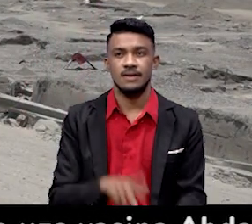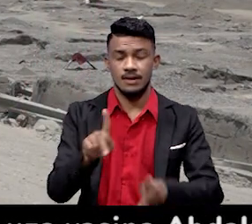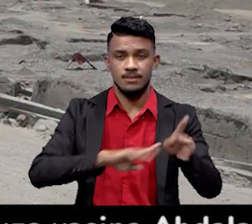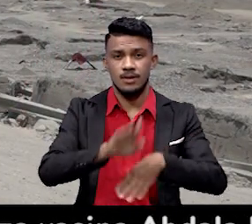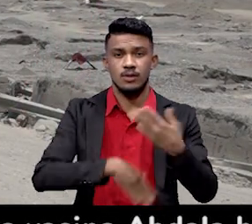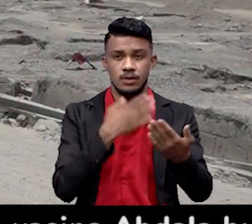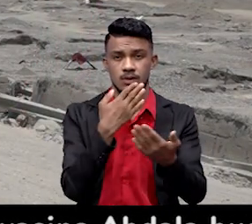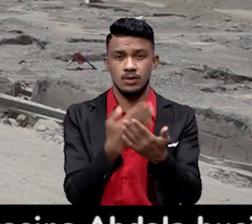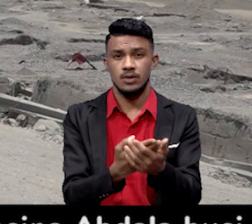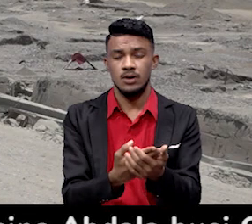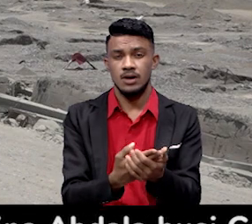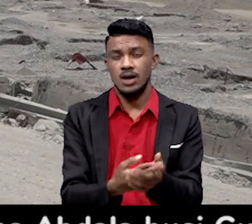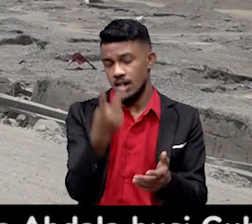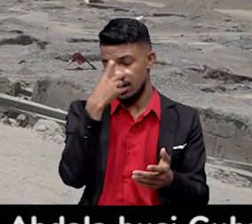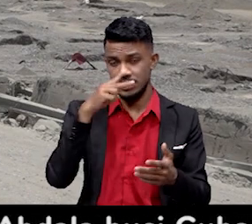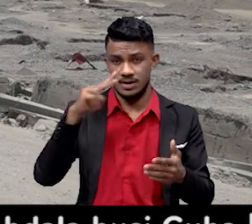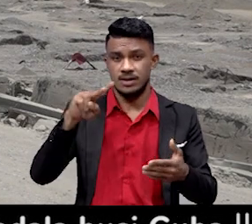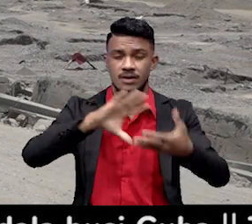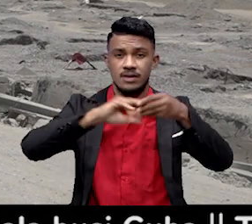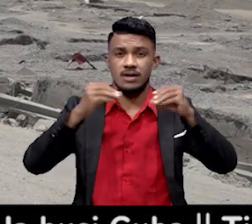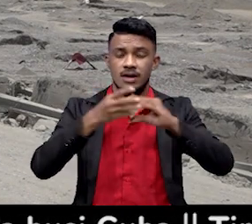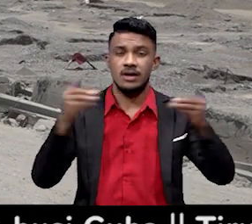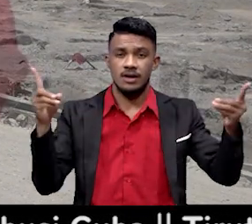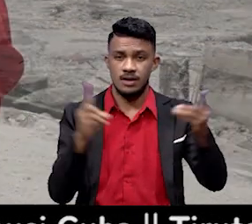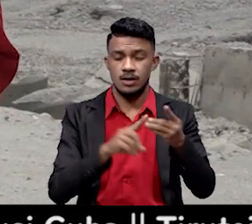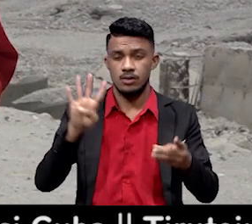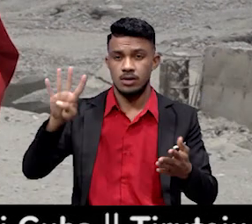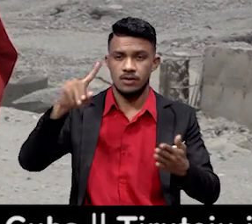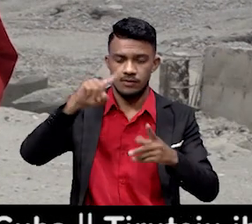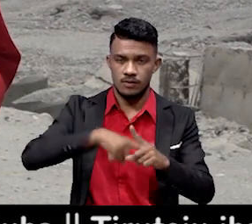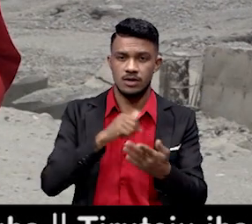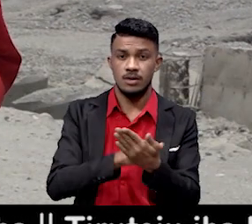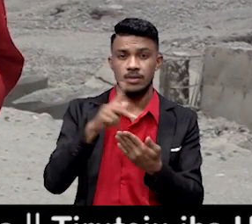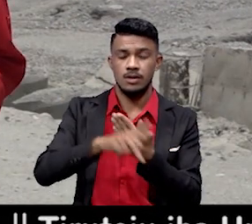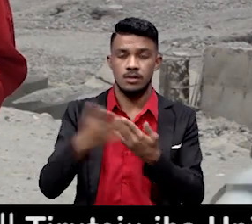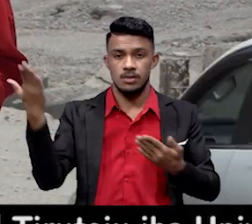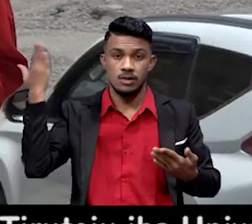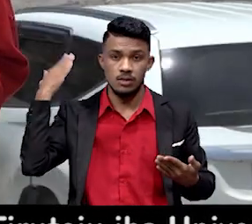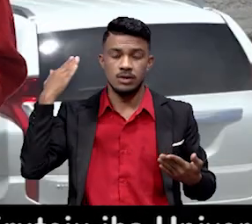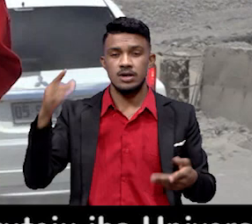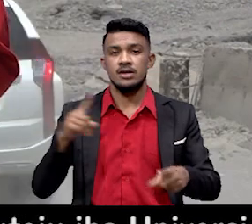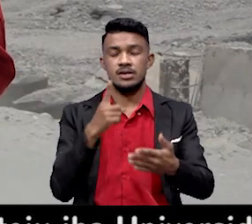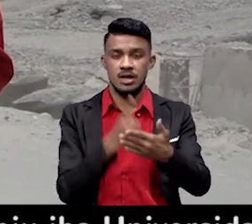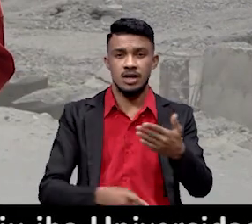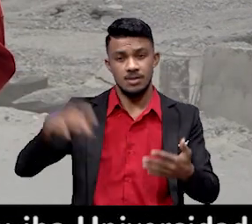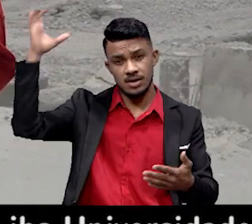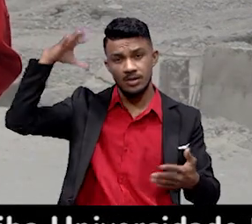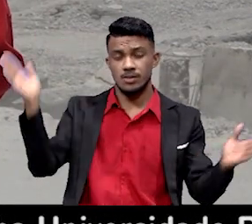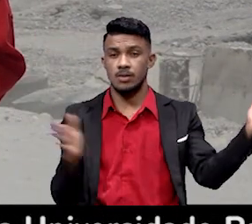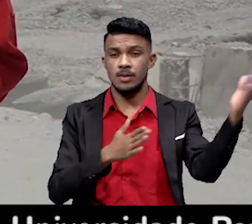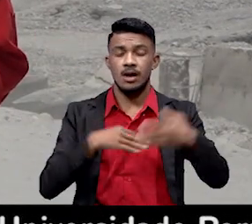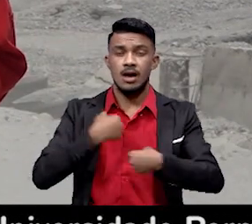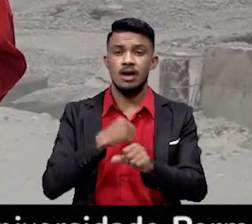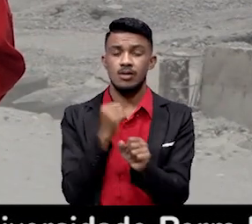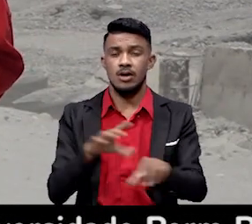Telespectadores, se fresco e tem memória catástrofe de 4 de abril, ba. Saída macura no ânimo bot estraga e tempo neba e ta